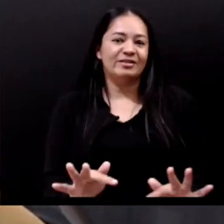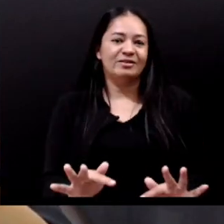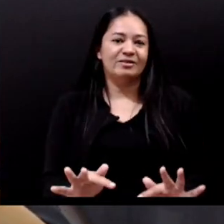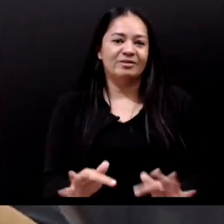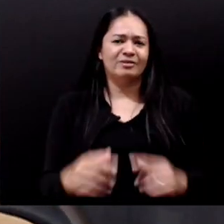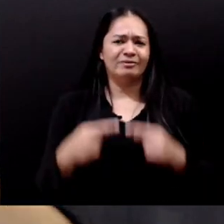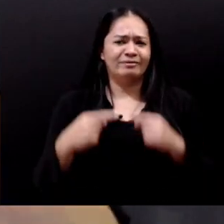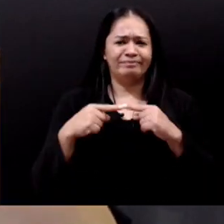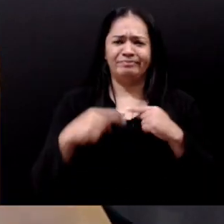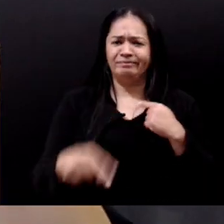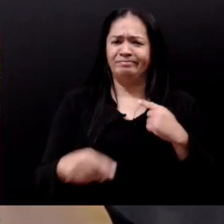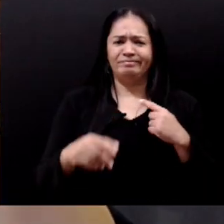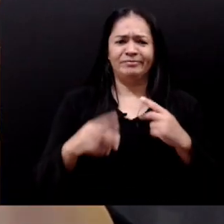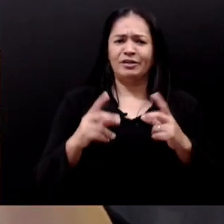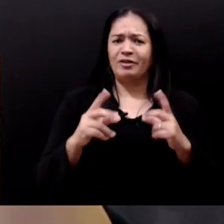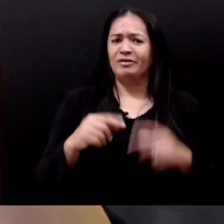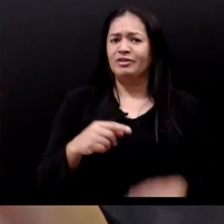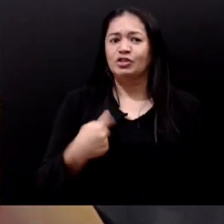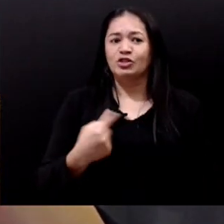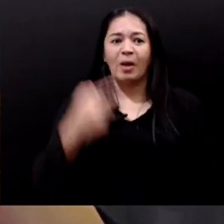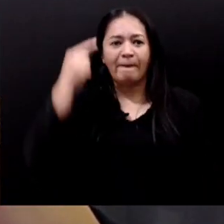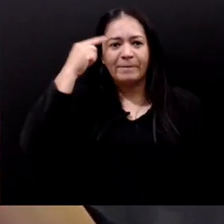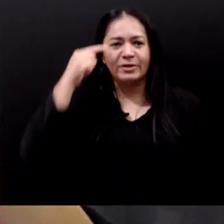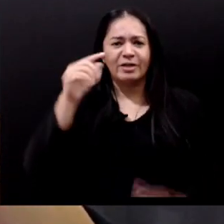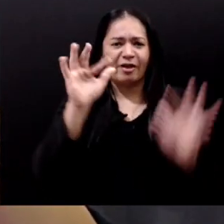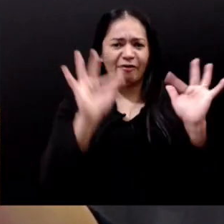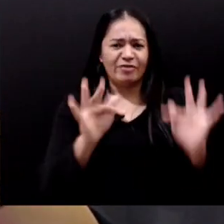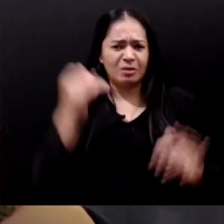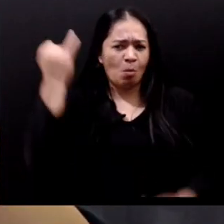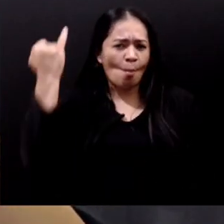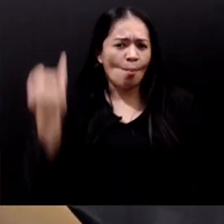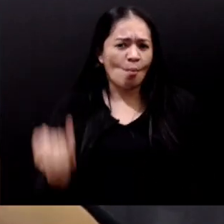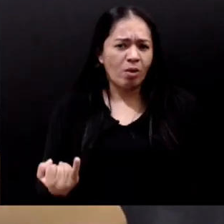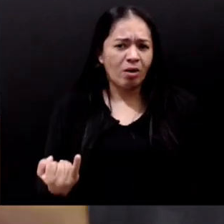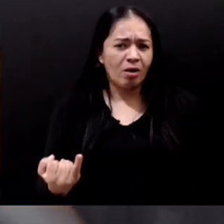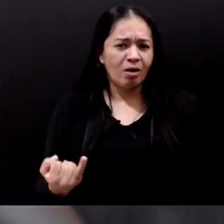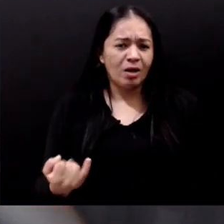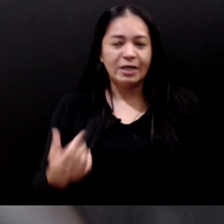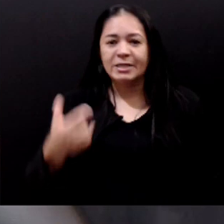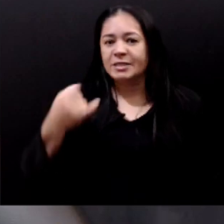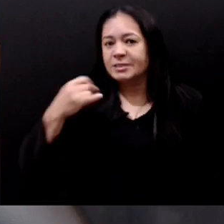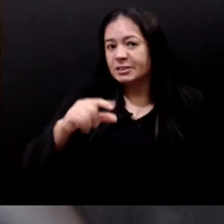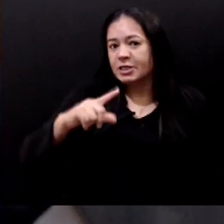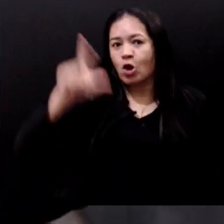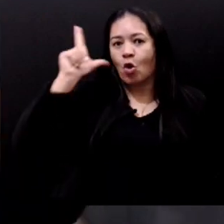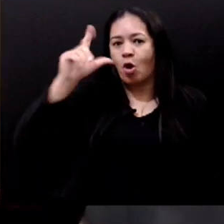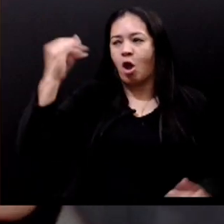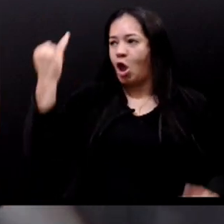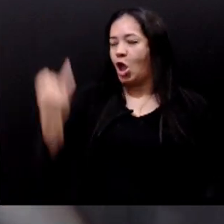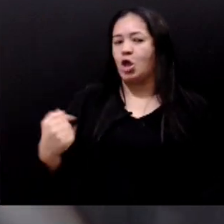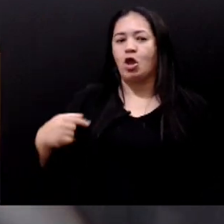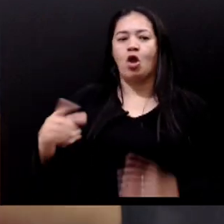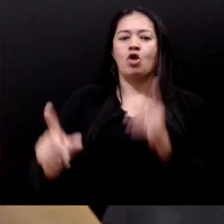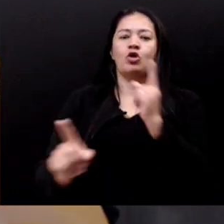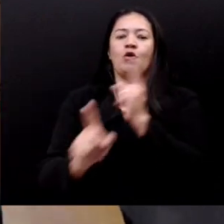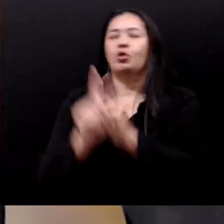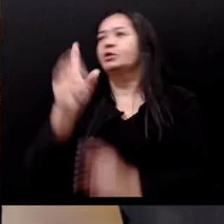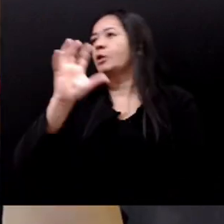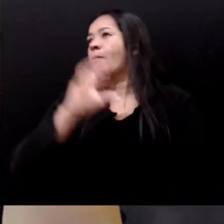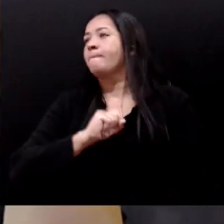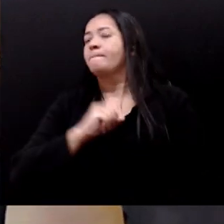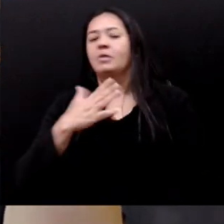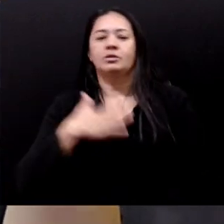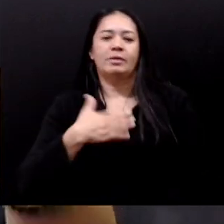gente há muito tempo. Então, a É. felicidade é magra, né? Se eu conseguir emagrecer, daí sim eu vou encontrar o amor da minha vida, eu vou receber aquela promoção